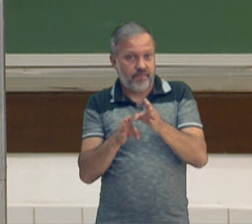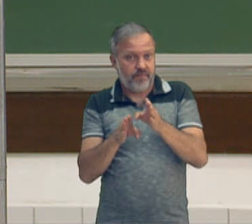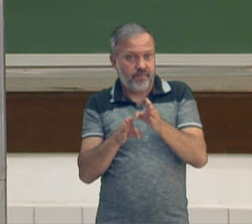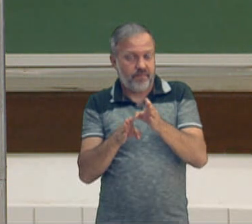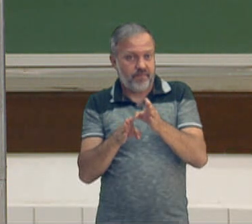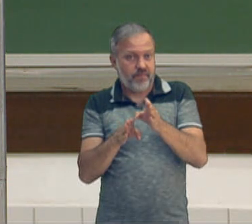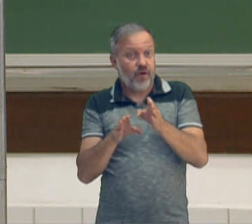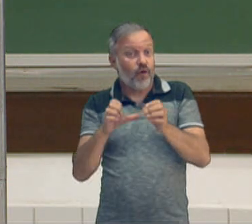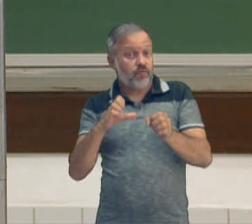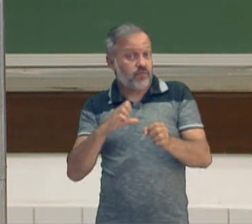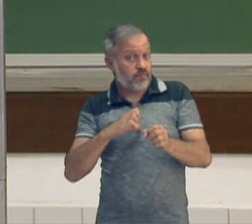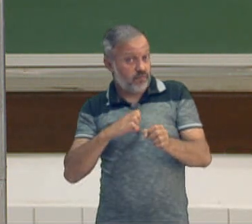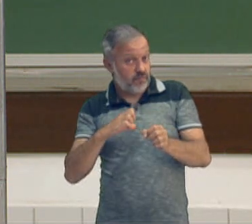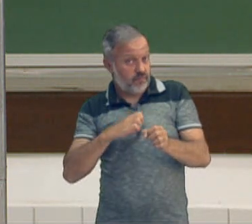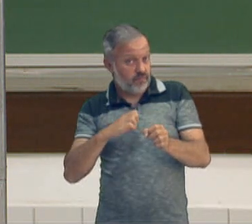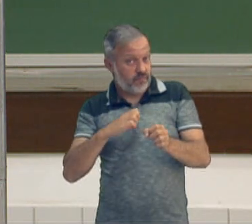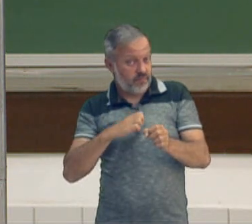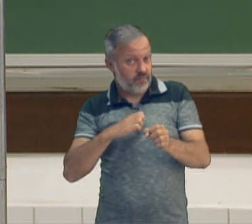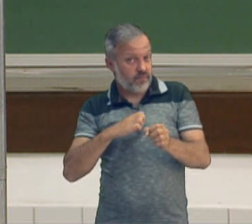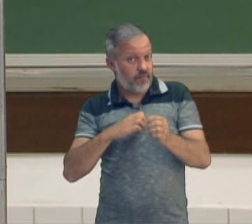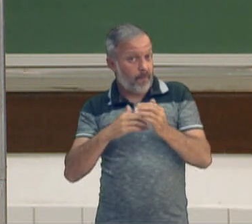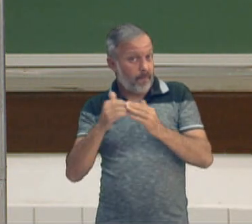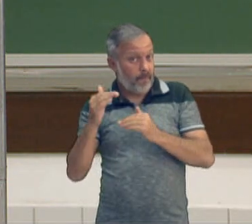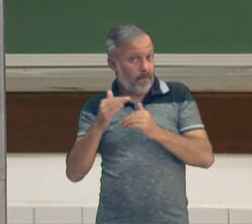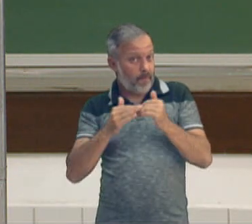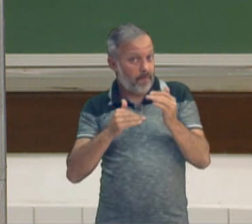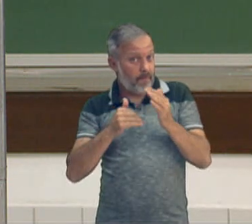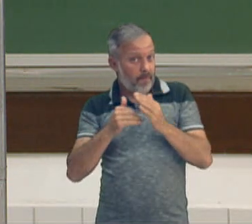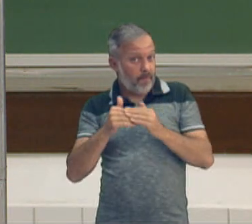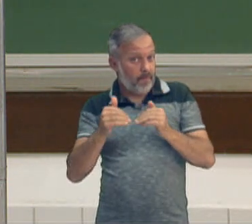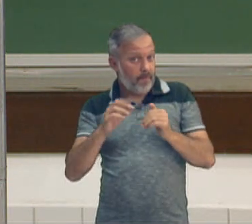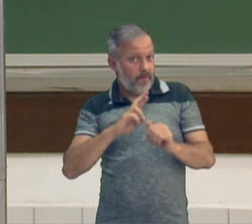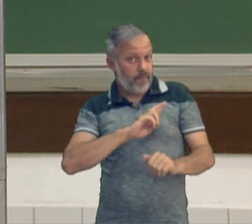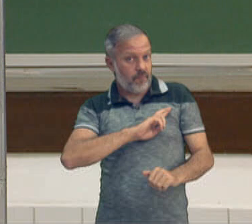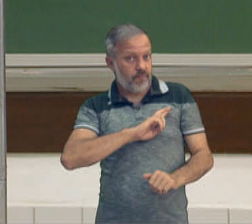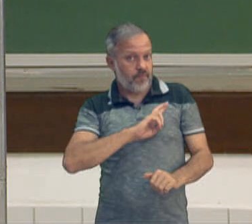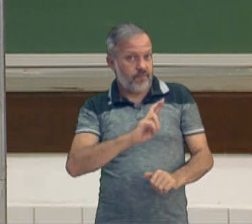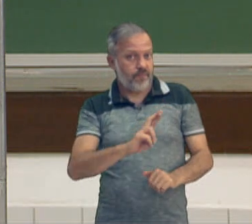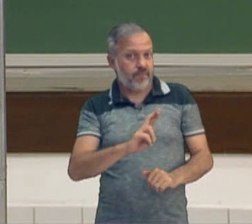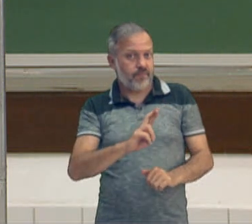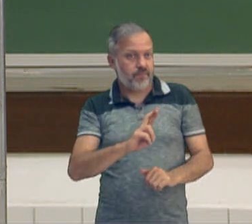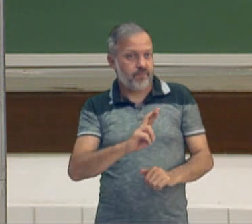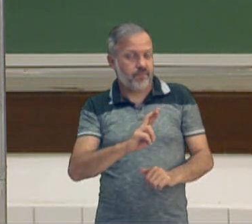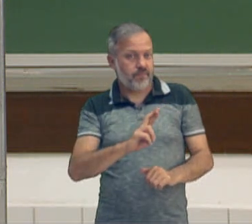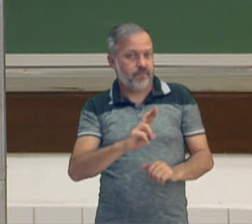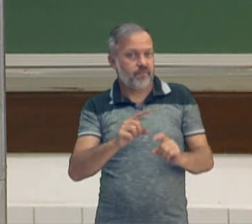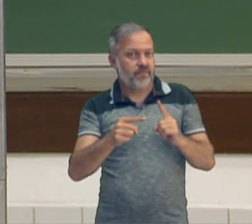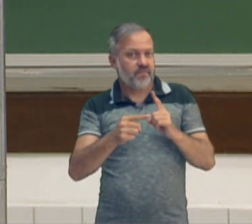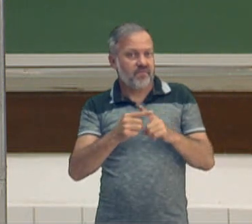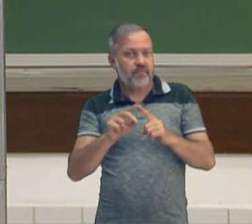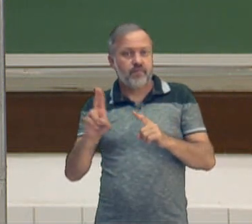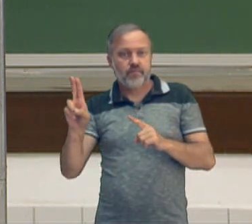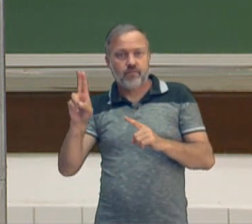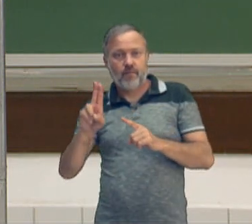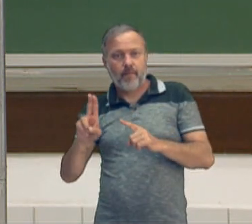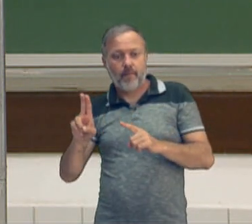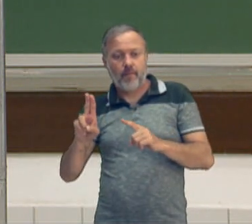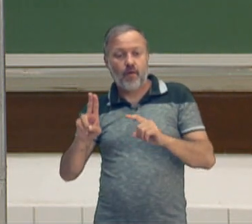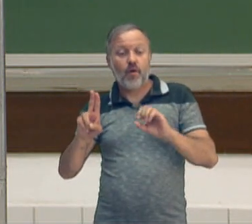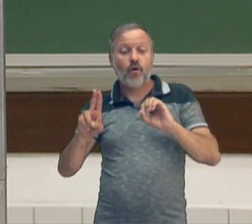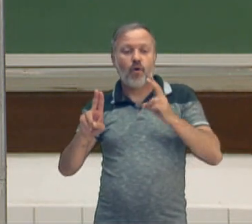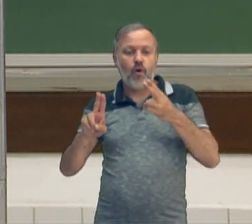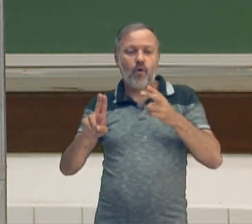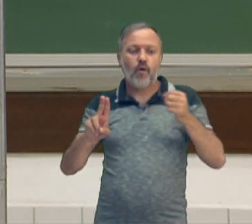ético ou das práticas ritualísticas. As religiões se diferenciam porque umas usam mais ou menos